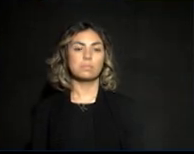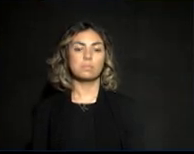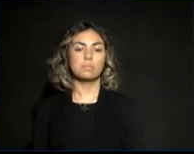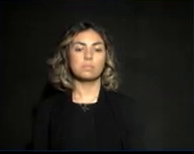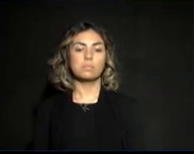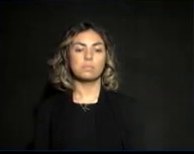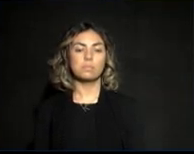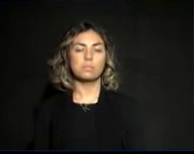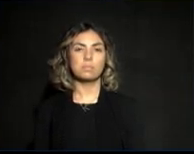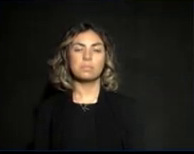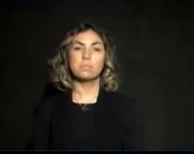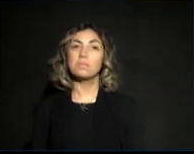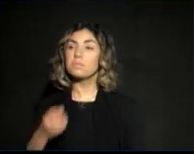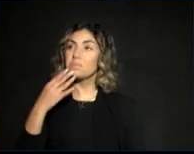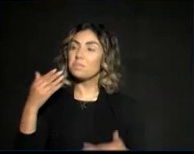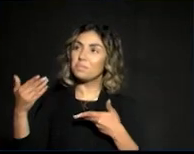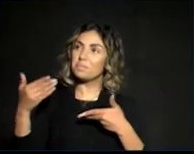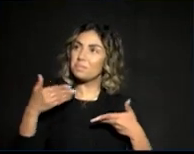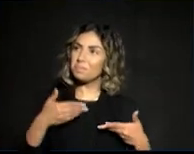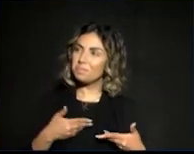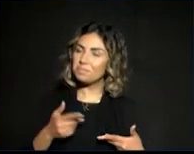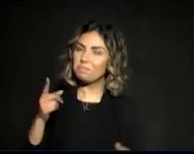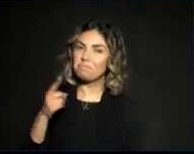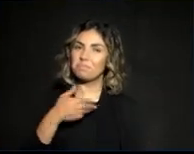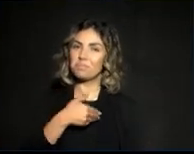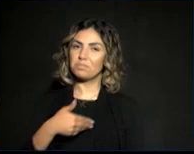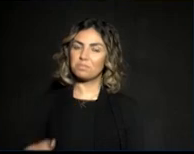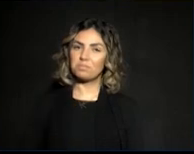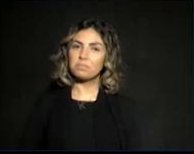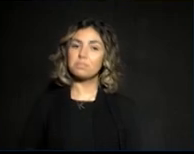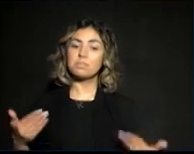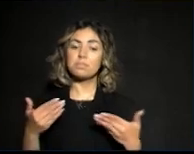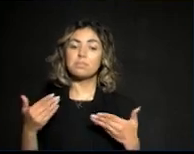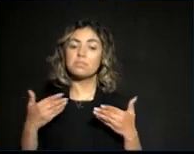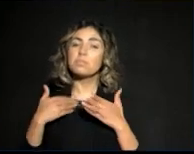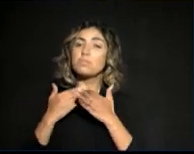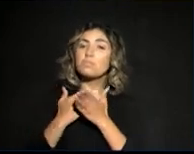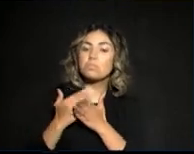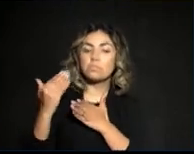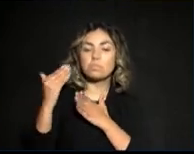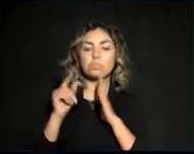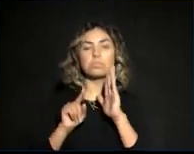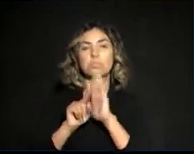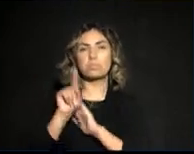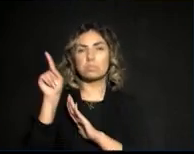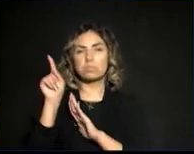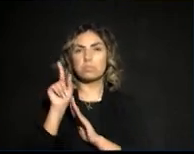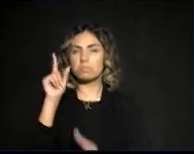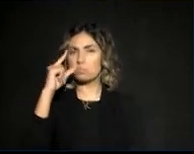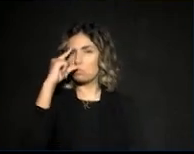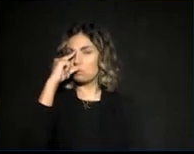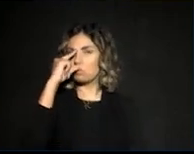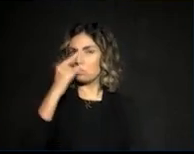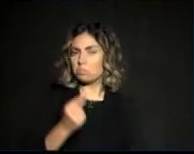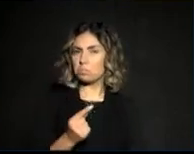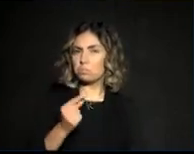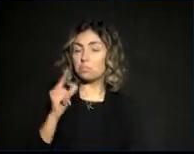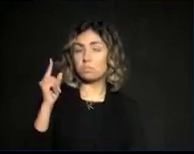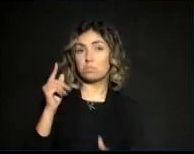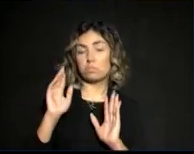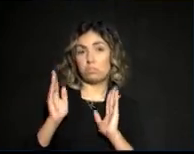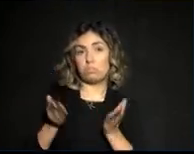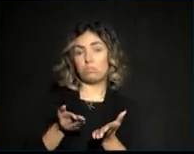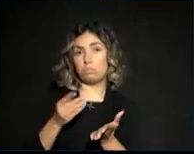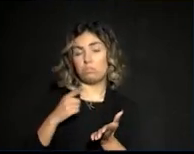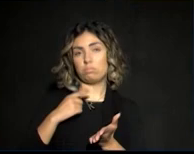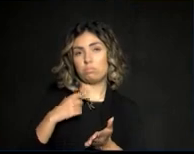o Buzz vinha das Governador eu gostaria de começar a perguntando o PSDB tá no governo em São Paulo